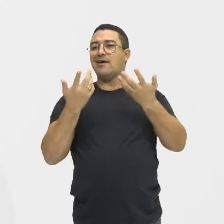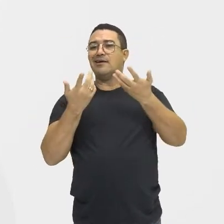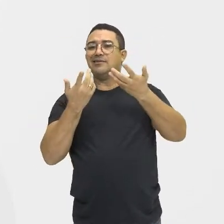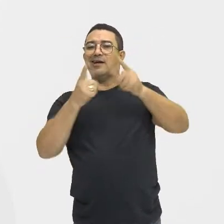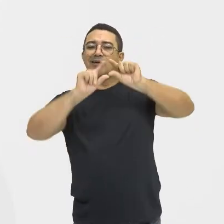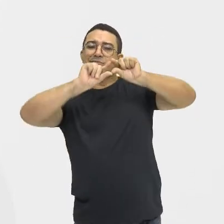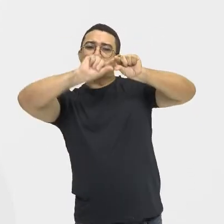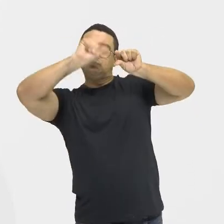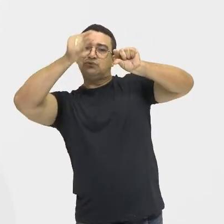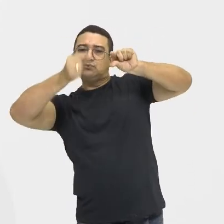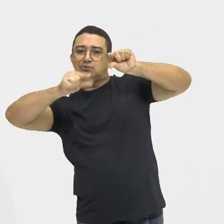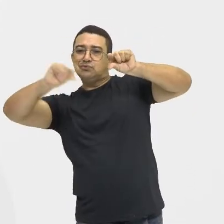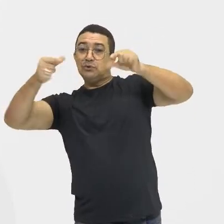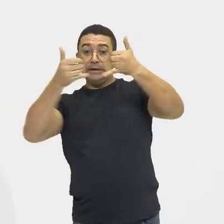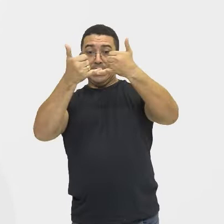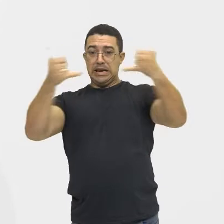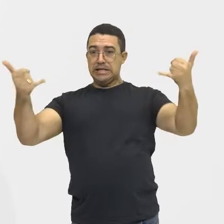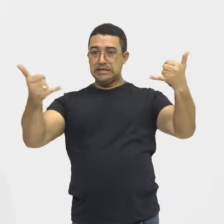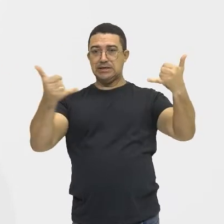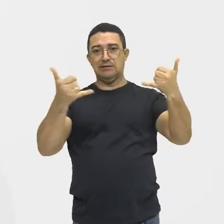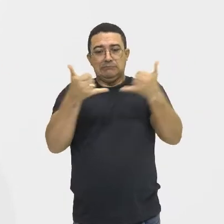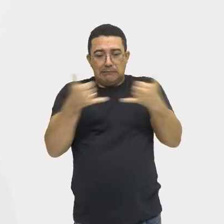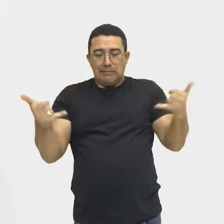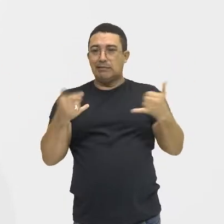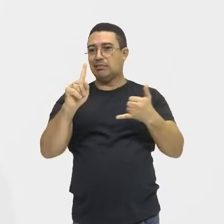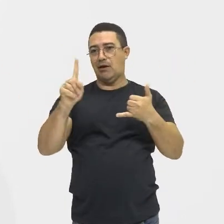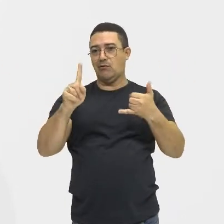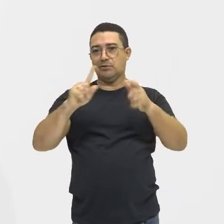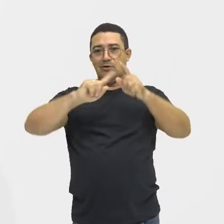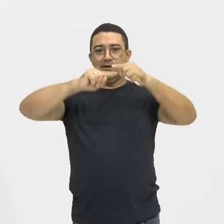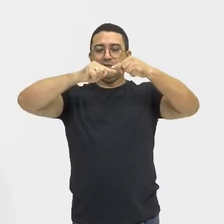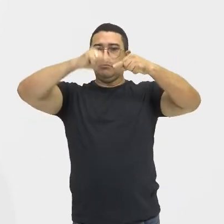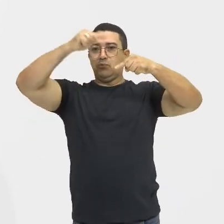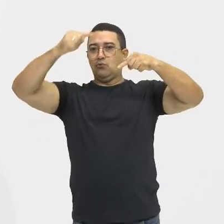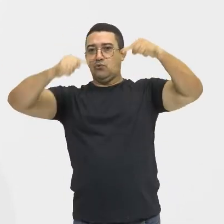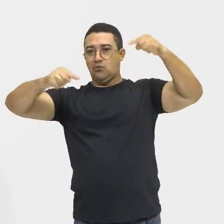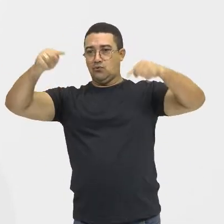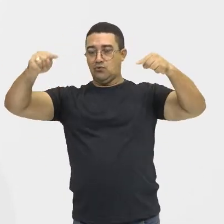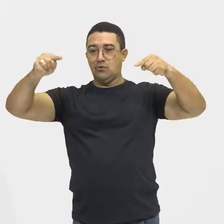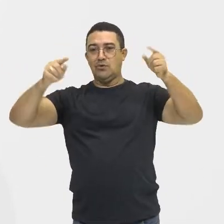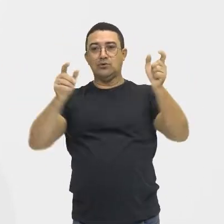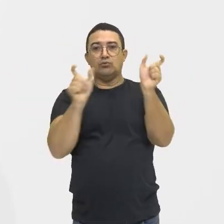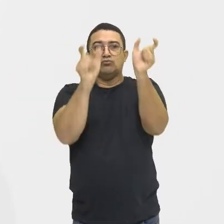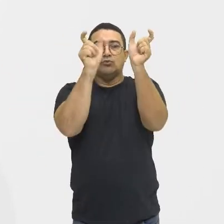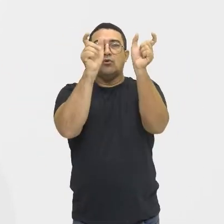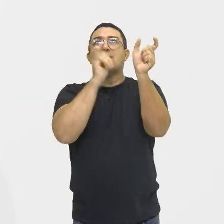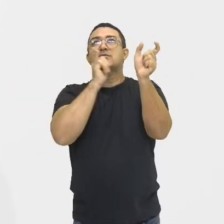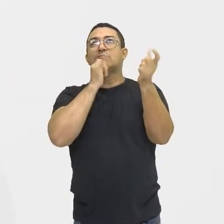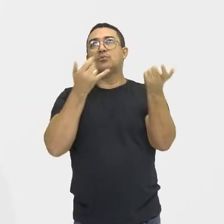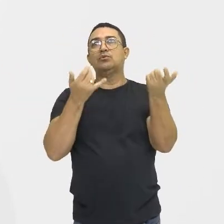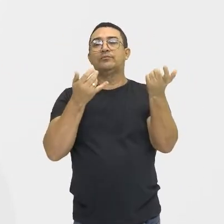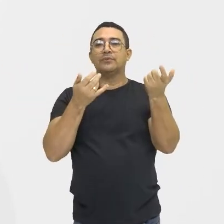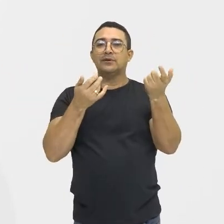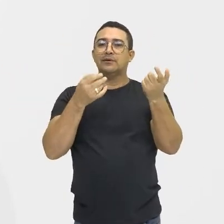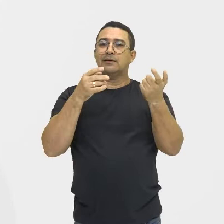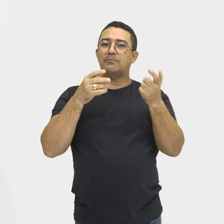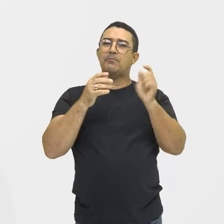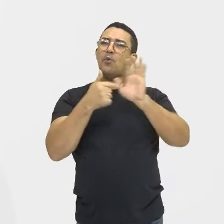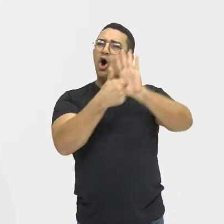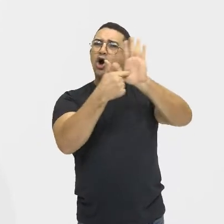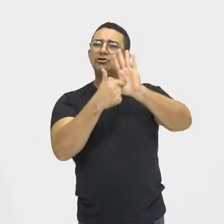pérola, tá? No início. Então, composição assimétrica em diagonal, que se revela no estilo